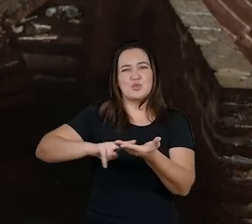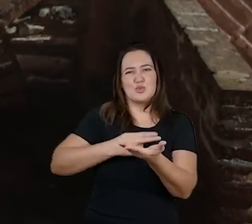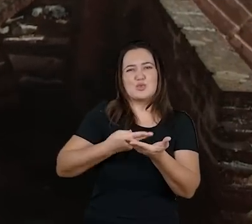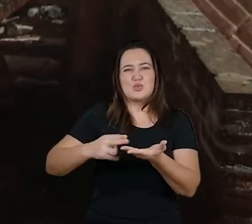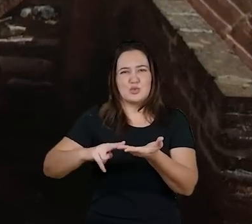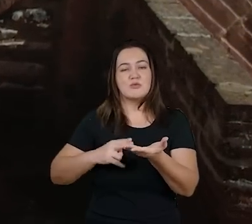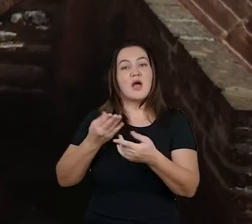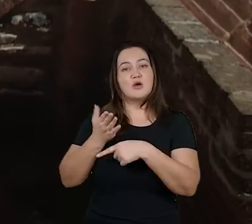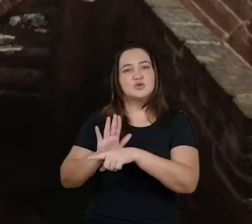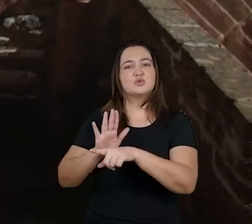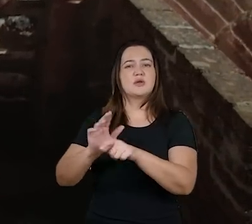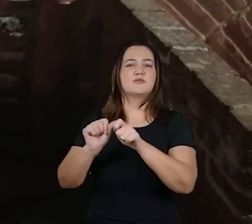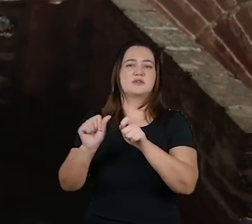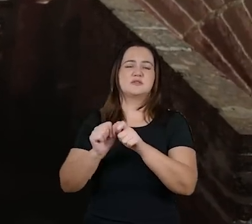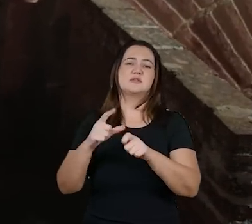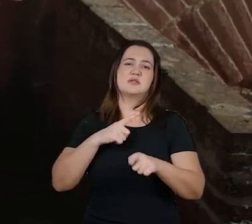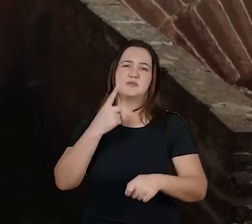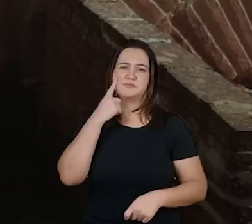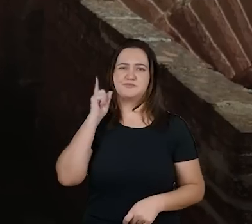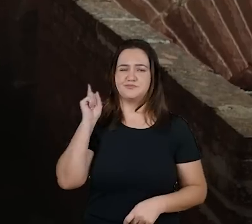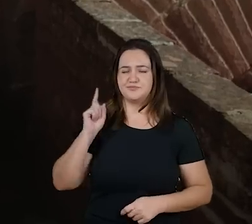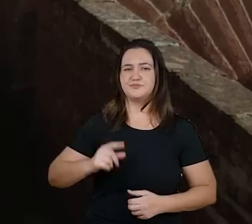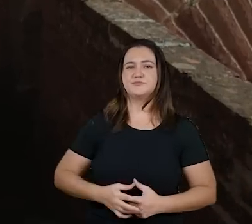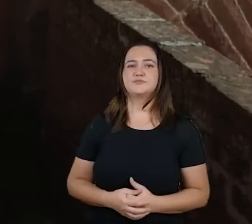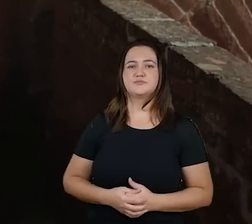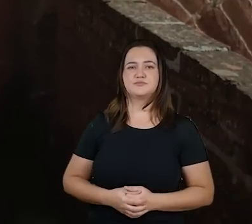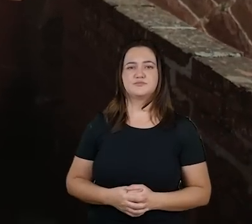de cerâmica. Olha aqui.